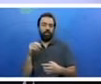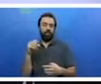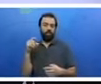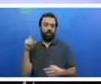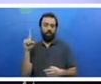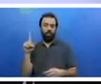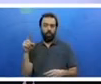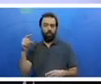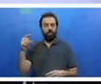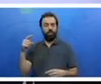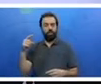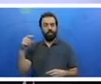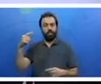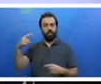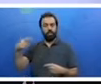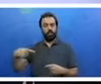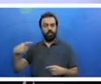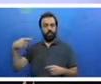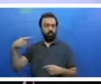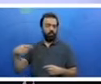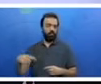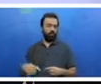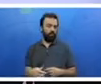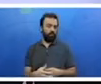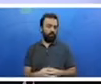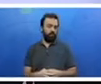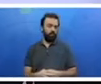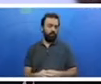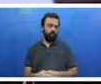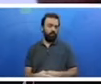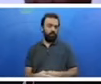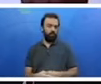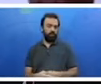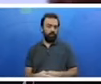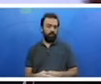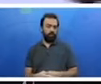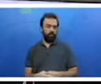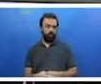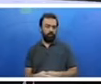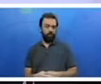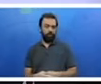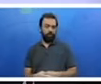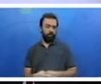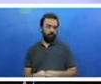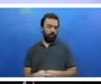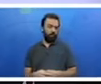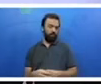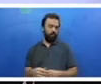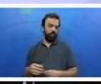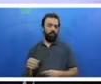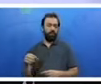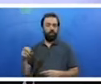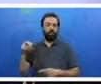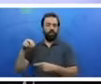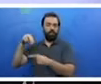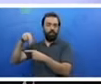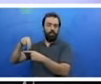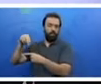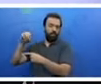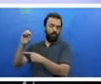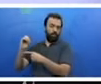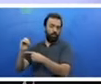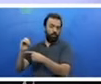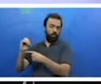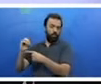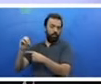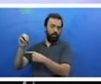o 1 representado aqui na frente. E, copiando, né, a fórmula novamente, nós temos aqui o ânion com a